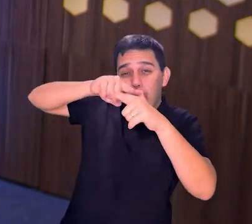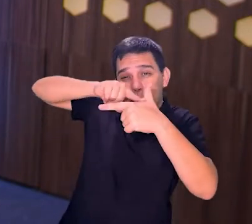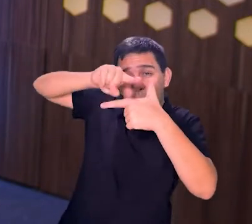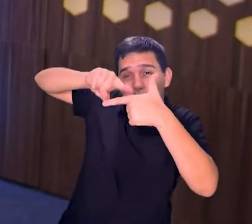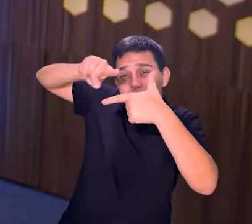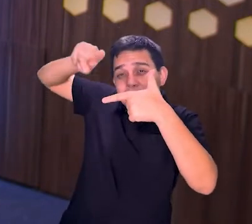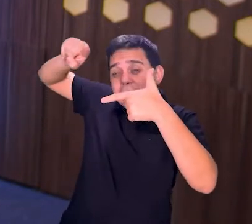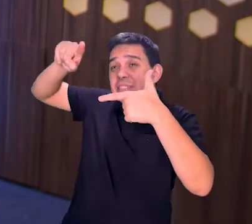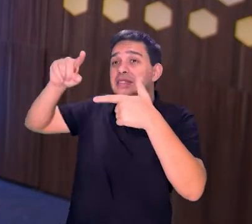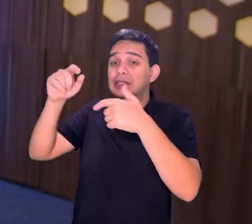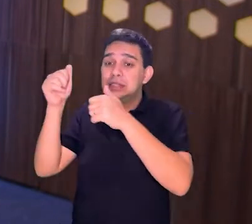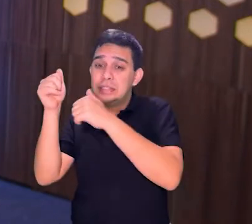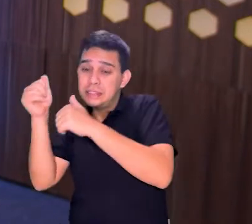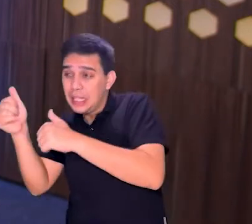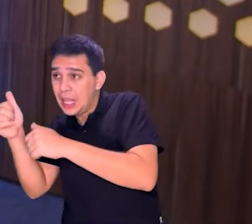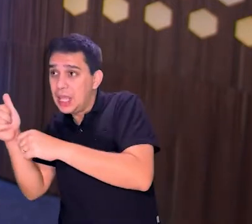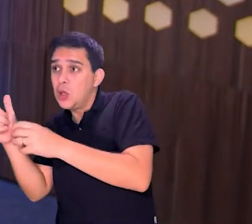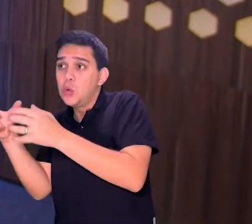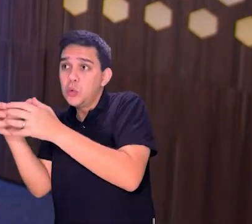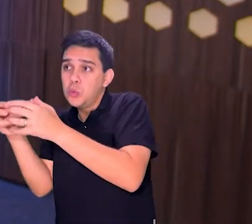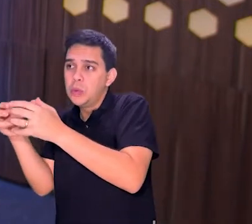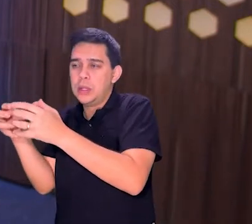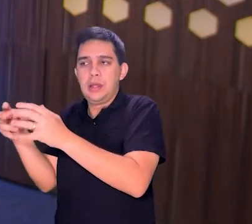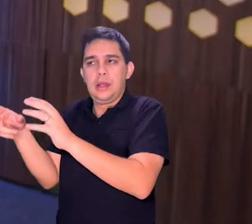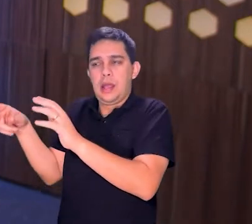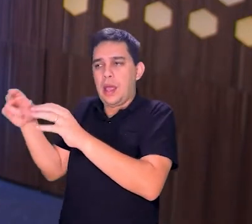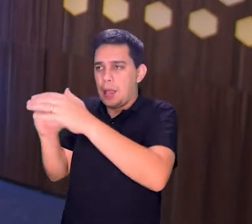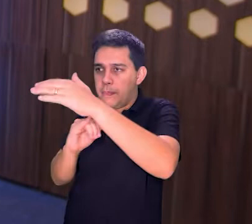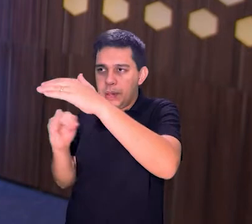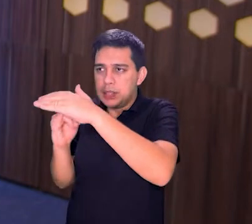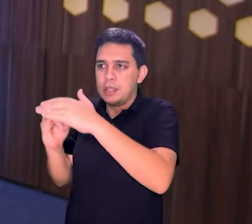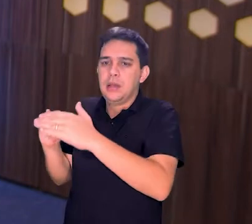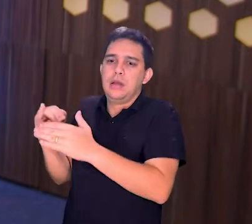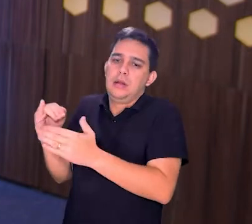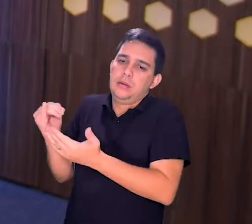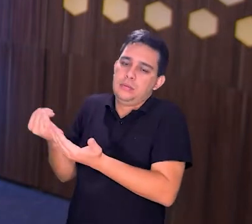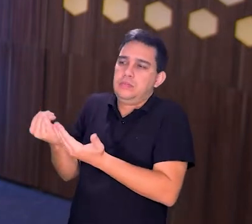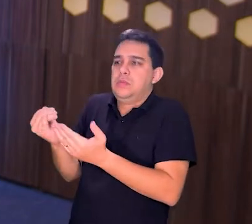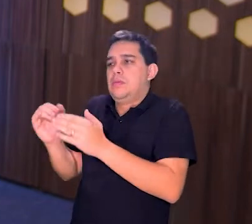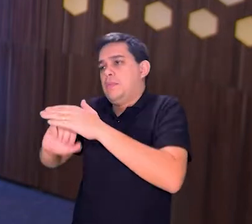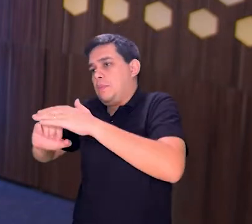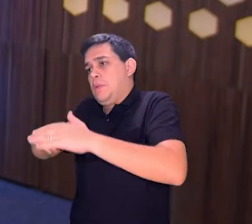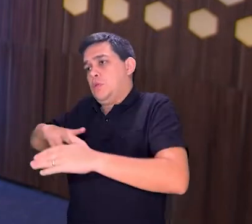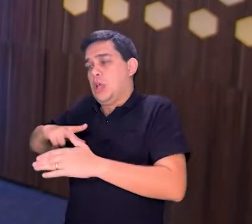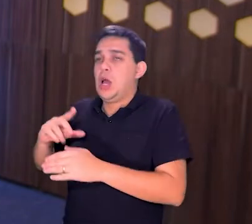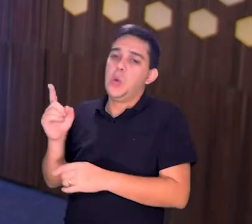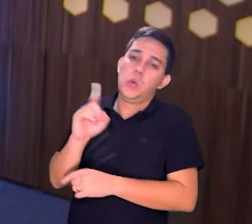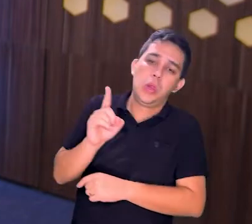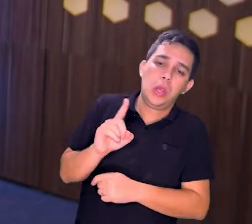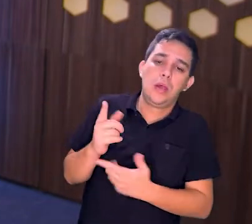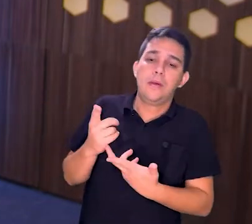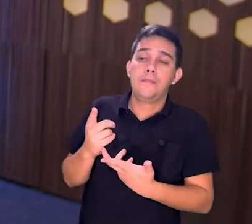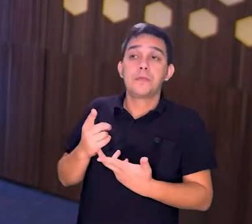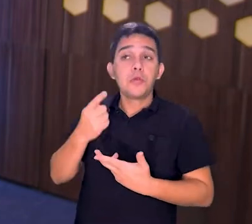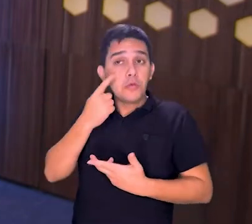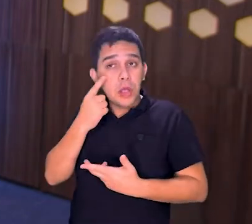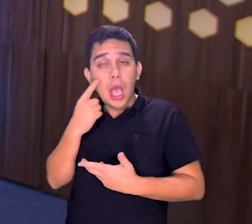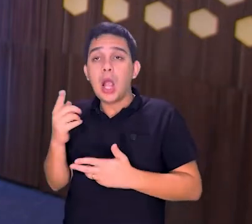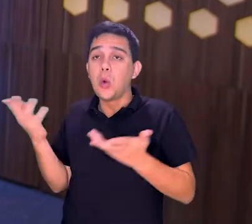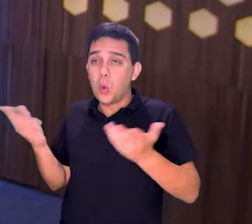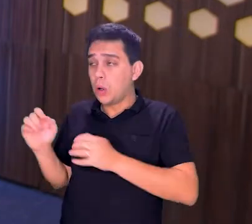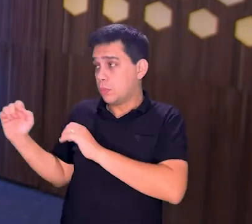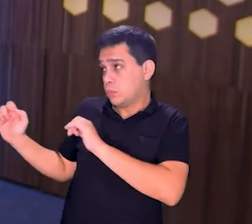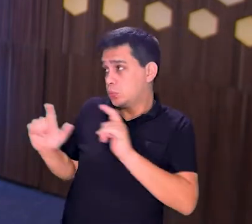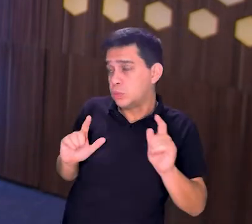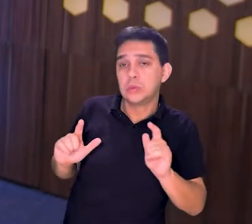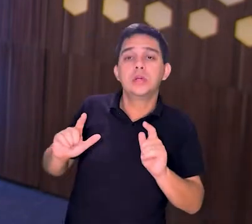e privadas com e sem fins lucrativos, entre outras informações. Confira agora uma matéria sobre o tema no quadro